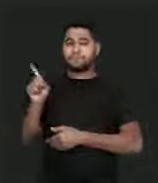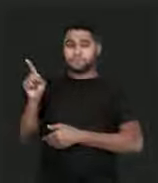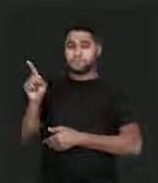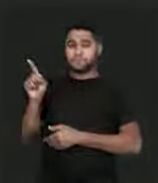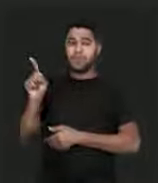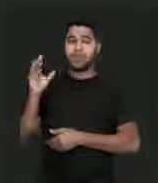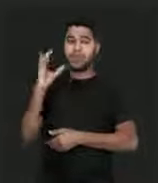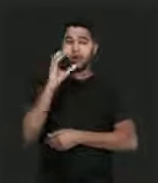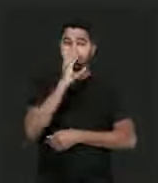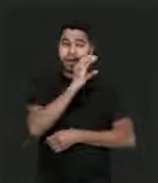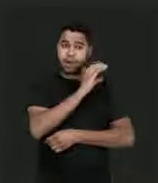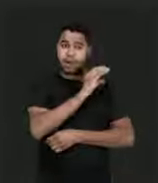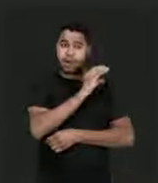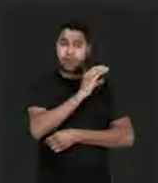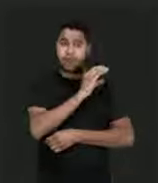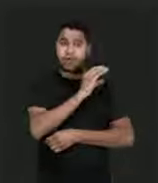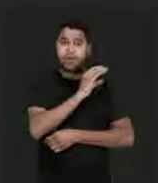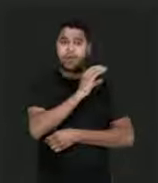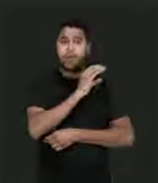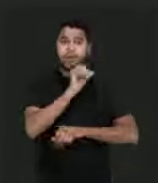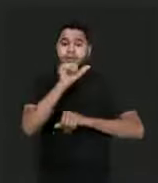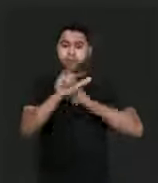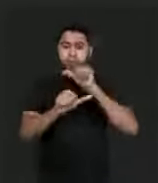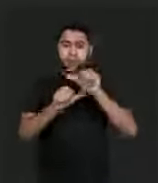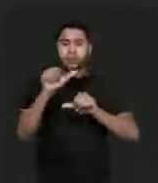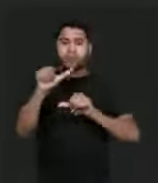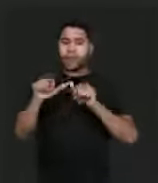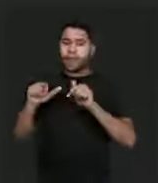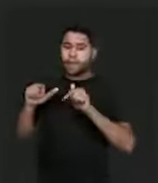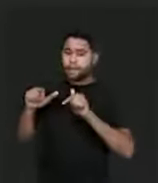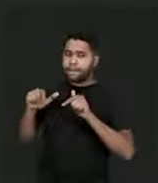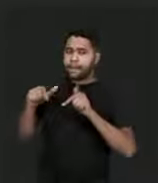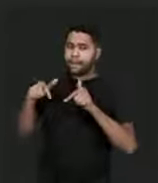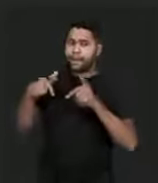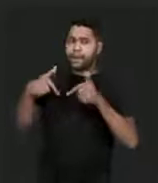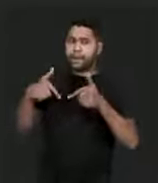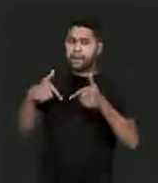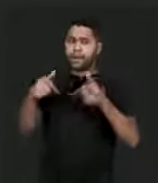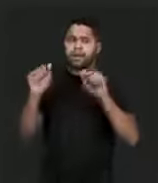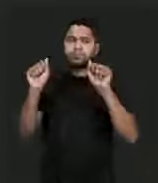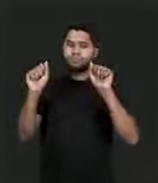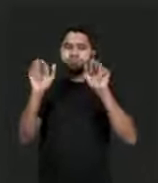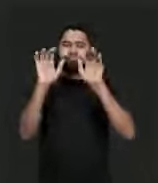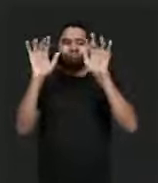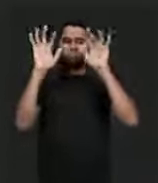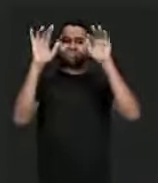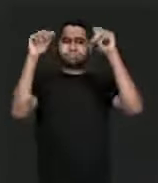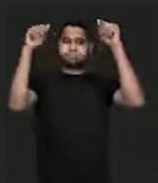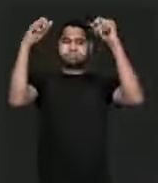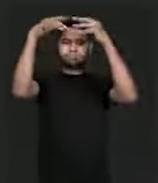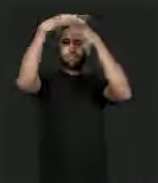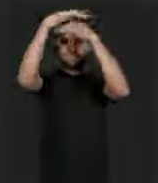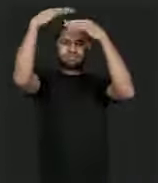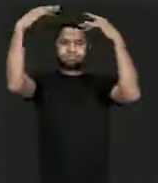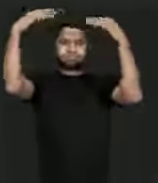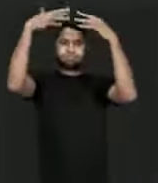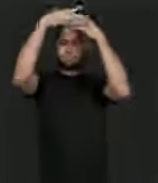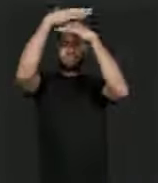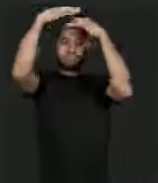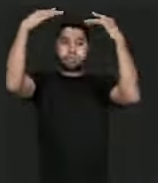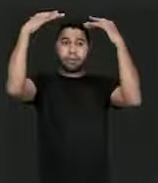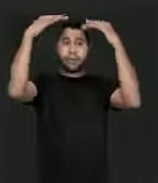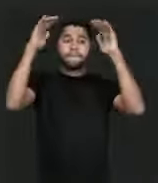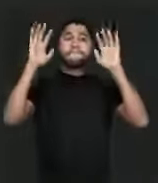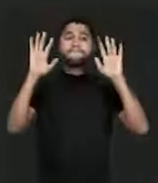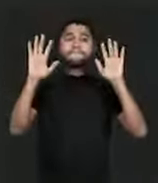fonte quente, realiza trabalho e libera calor para a fonte fria. Porém,